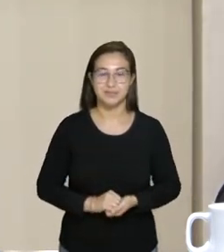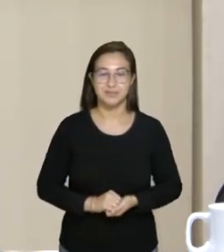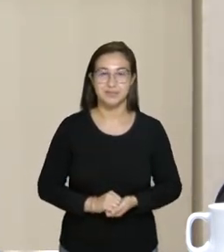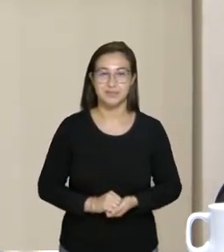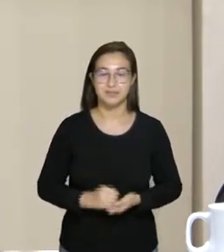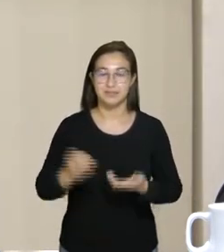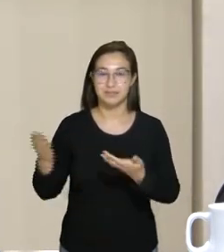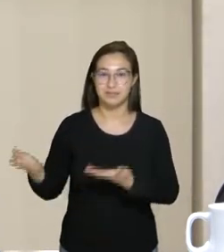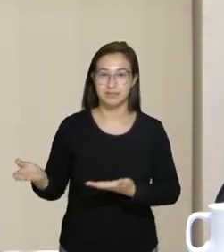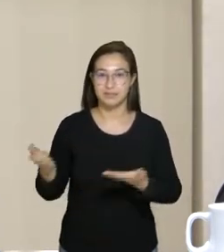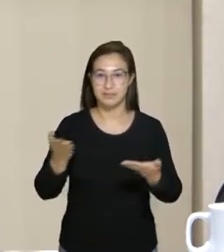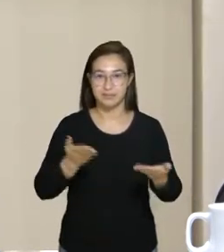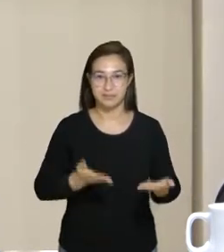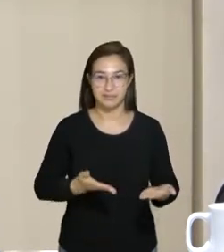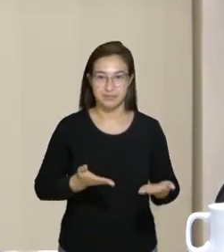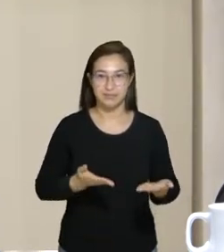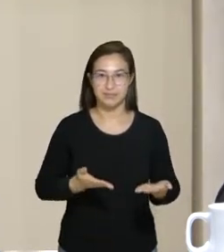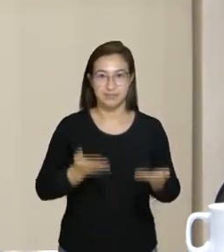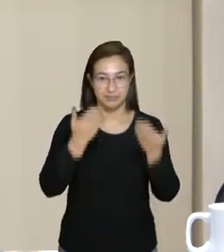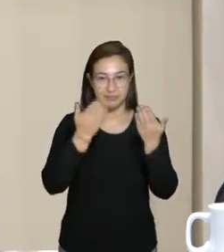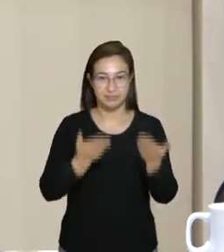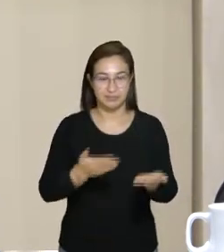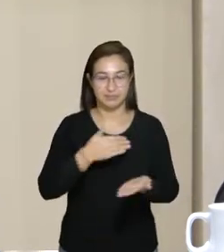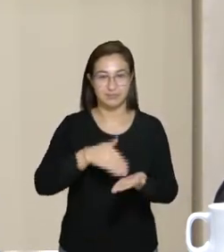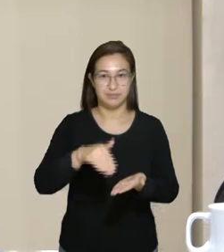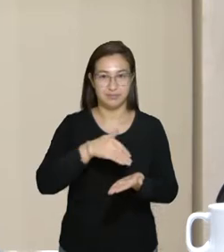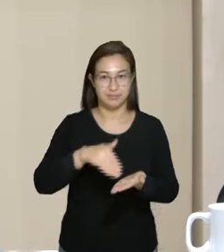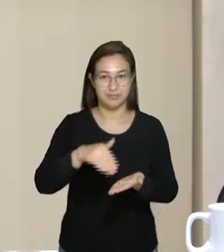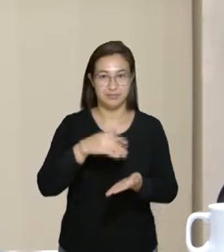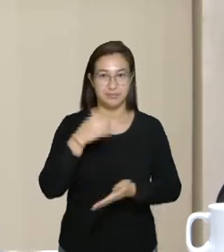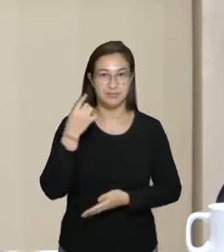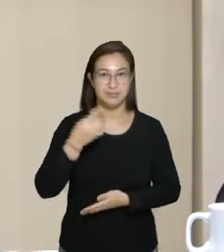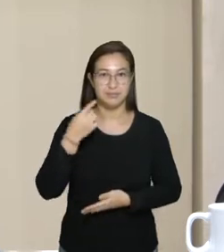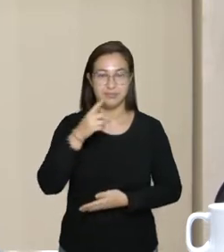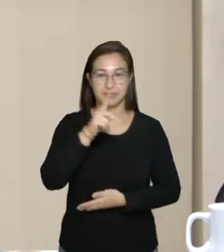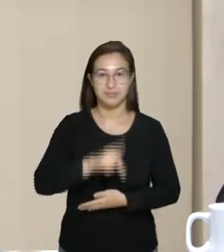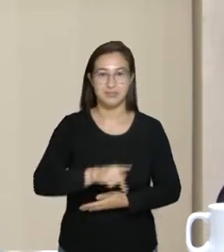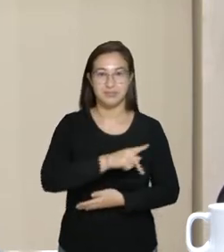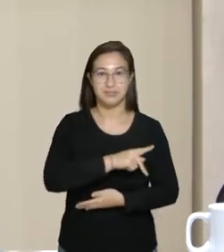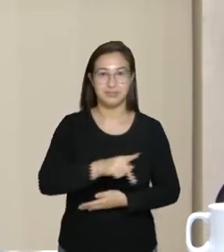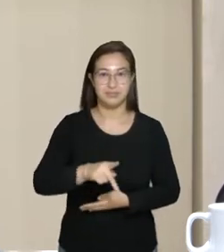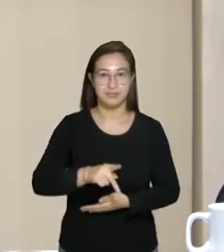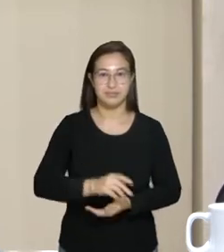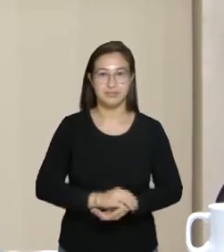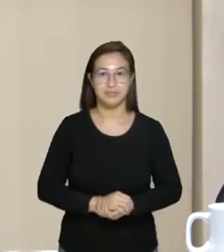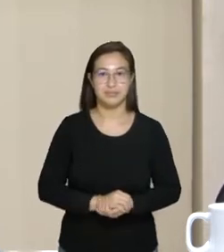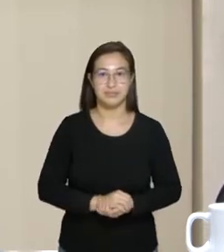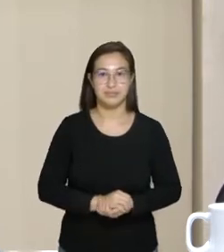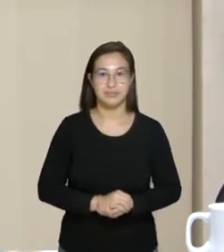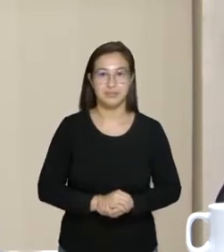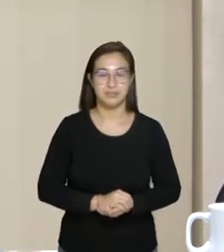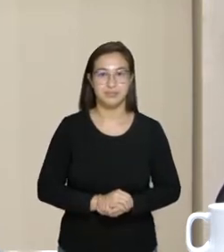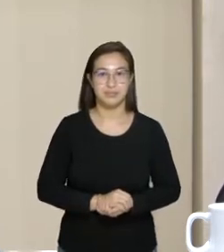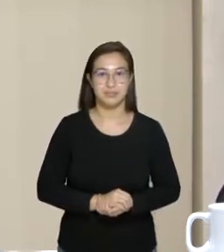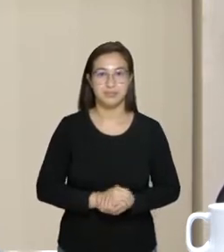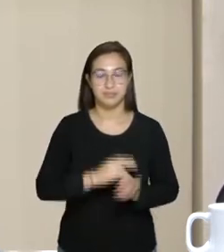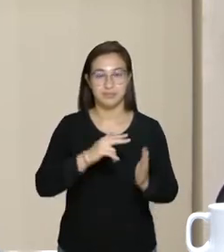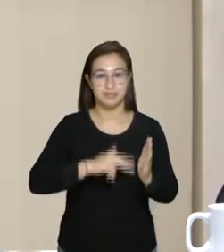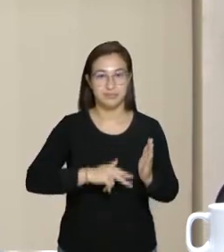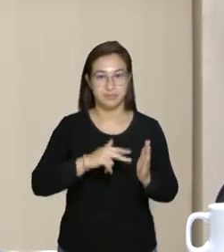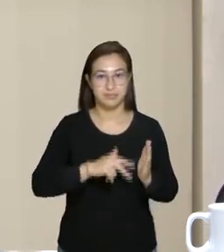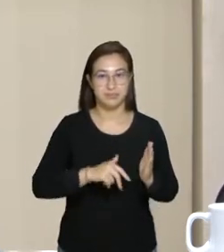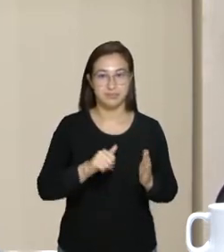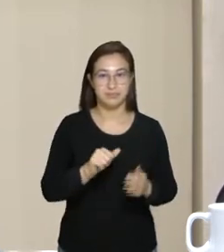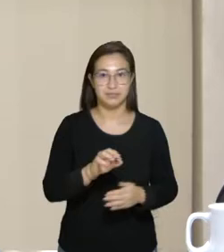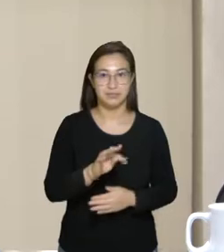e convido o senhor secretário, deputado padre Pedro Baldiceira, para proceder à